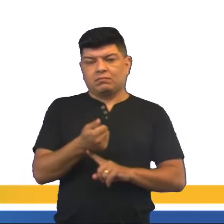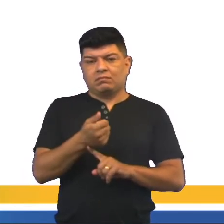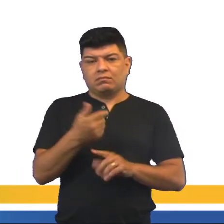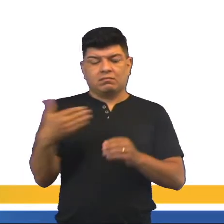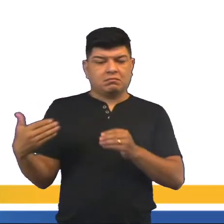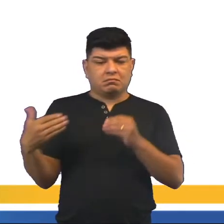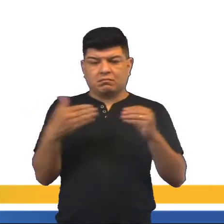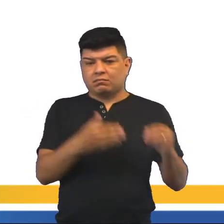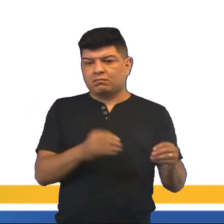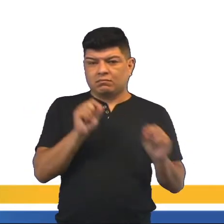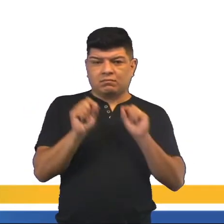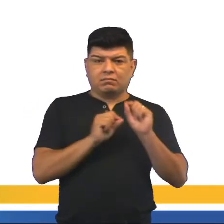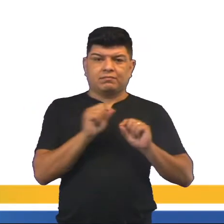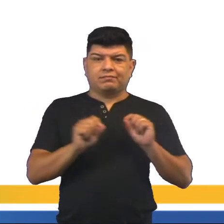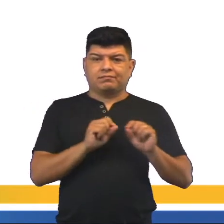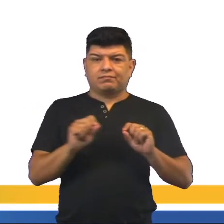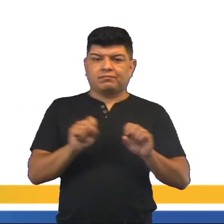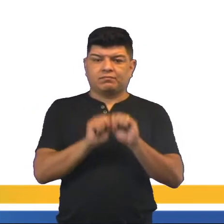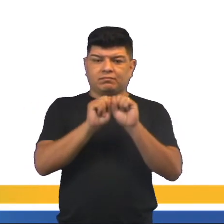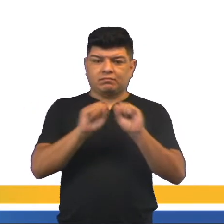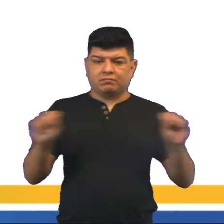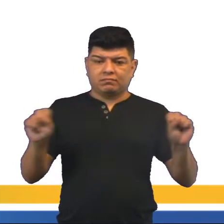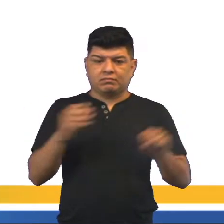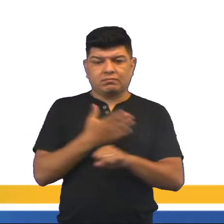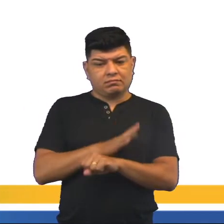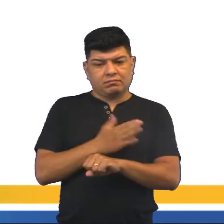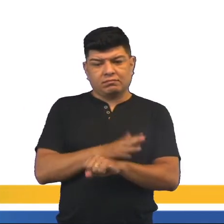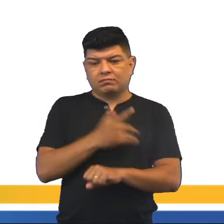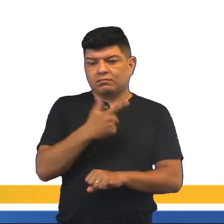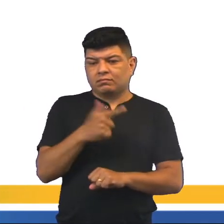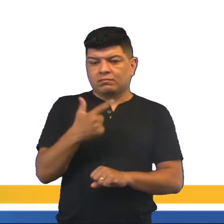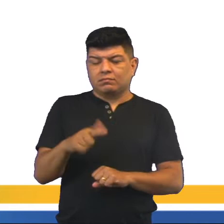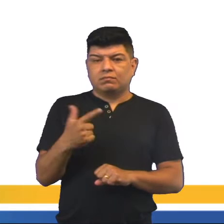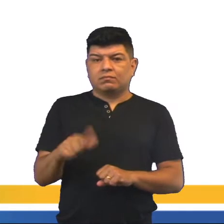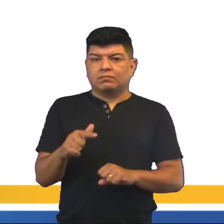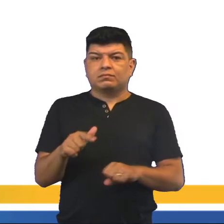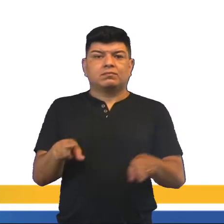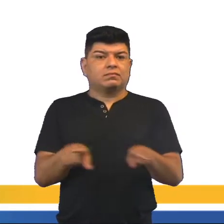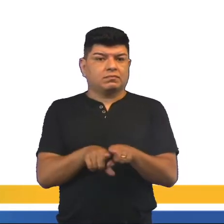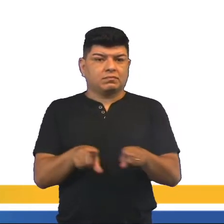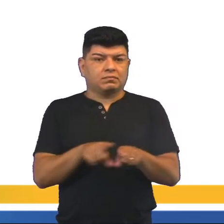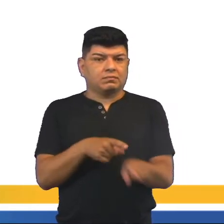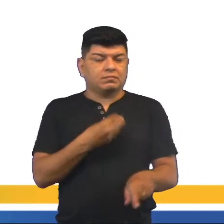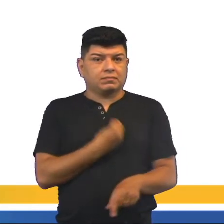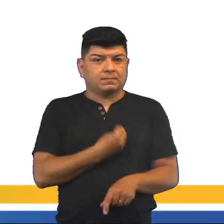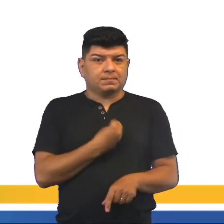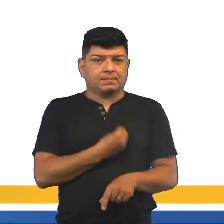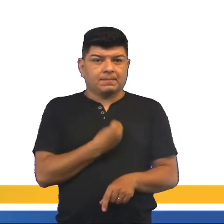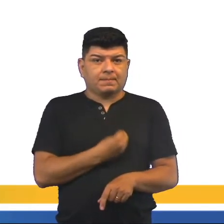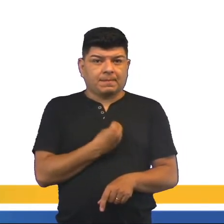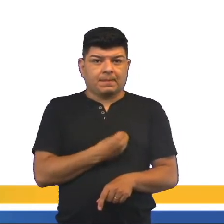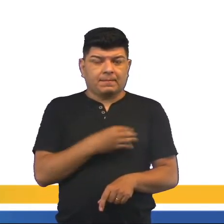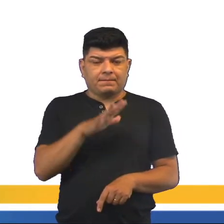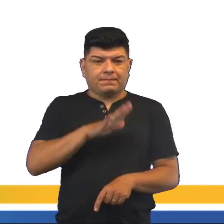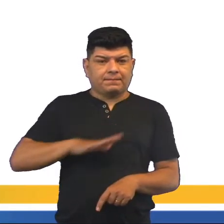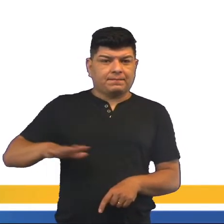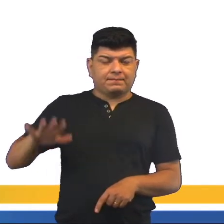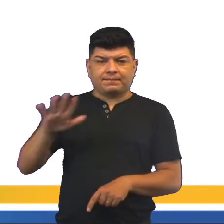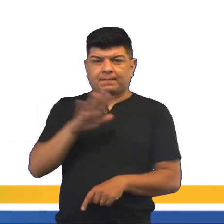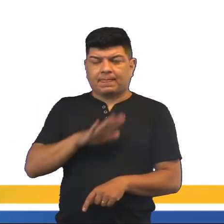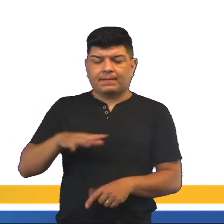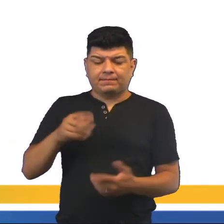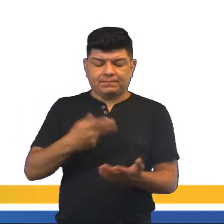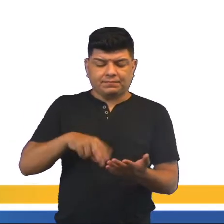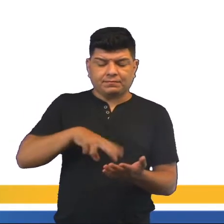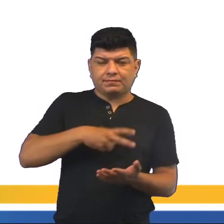não trazia uma sistemática de abordagem prática, e sim apresentava linhas gerais nas quais